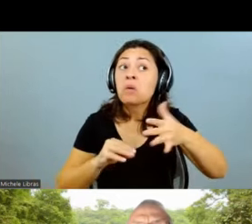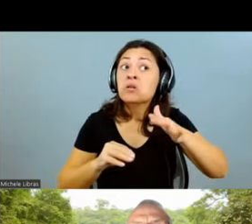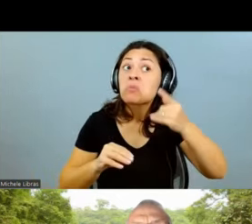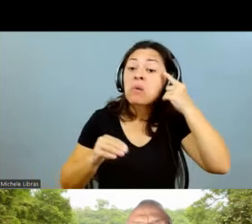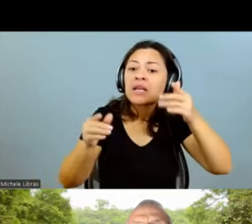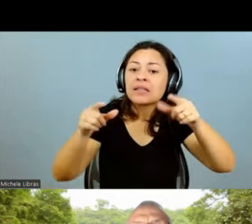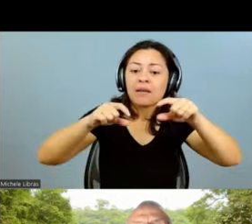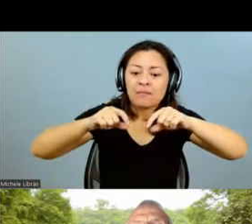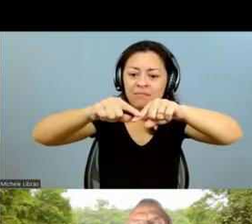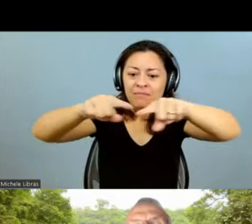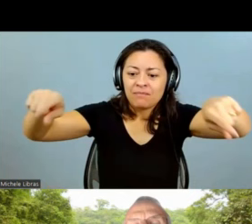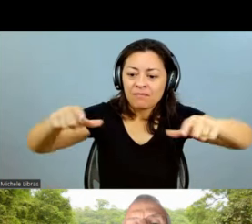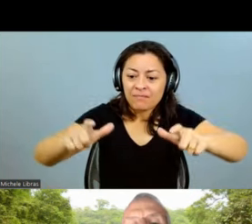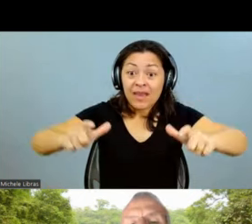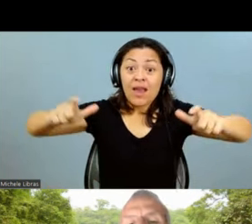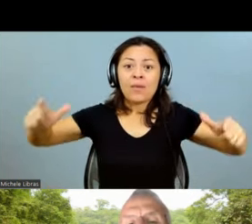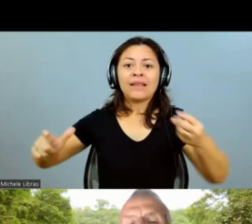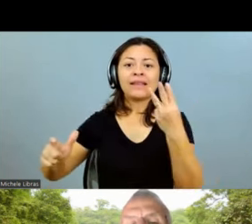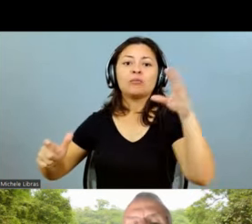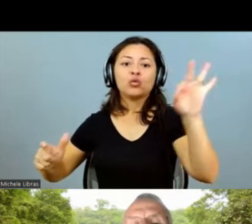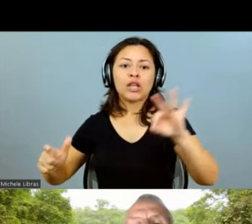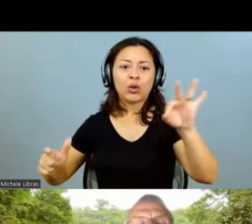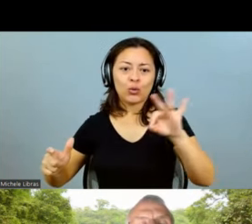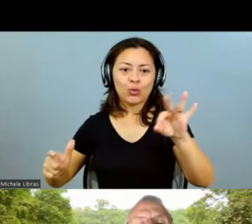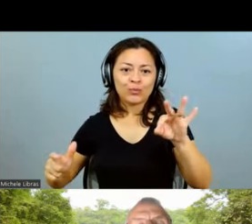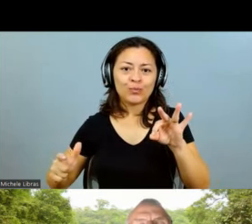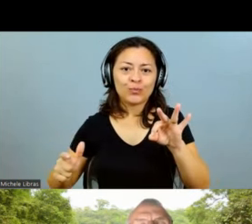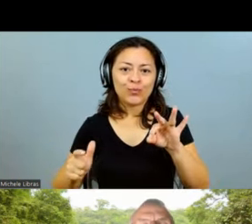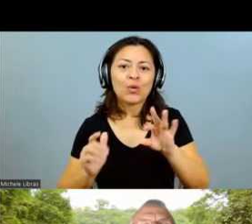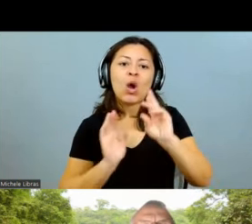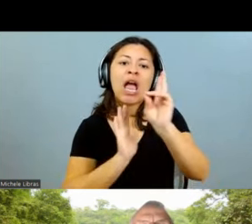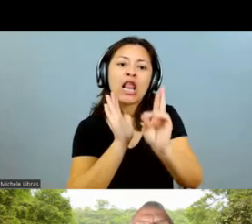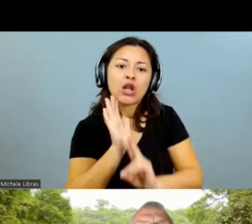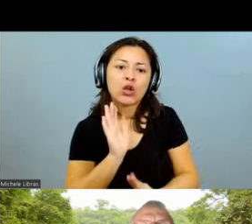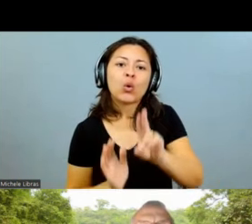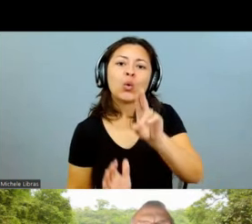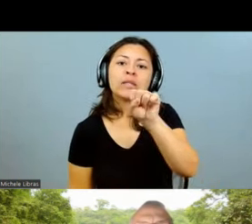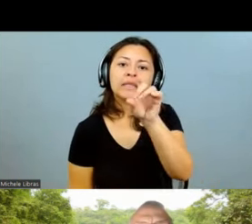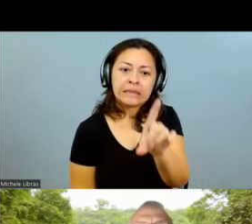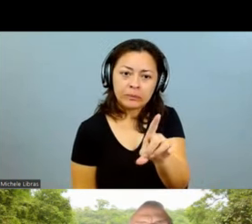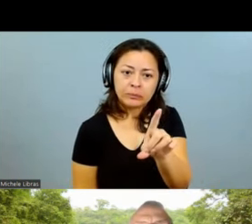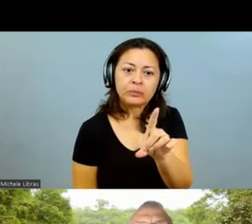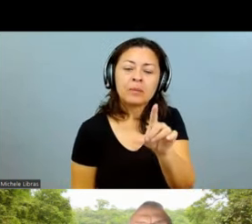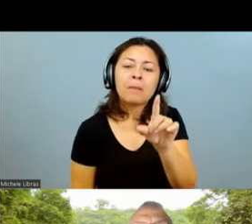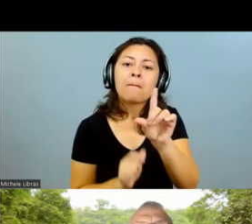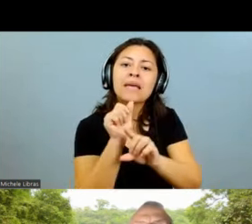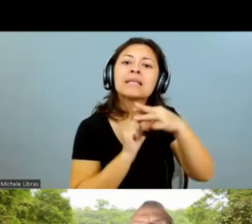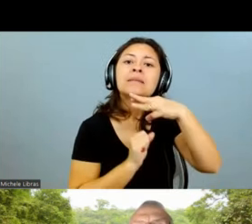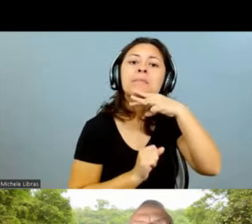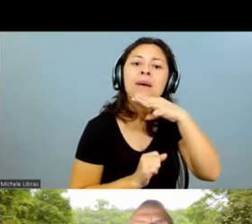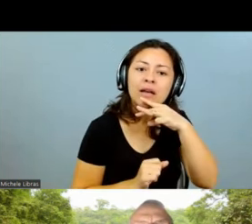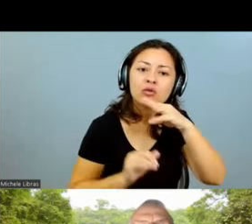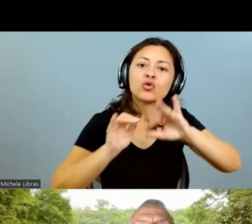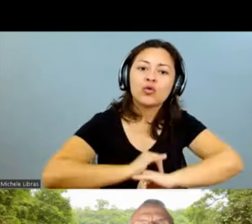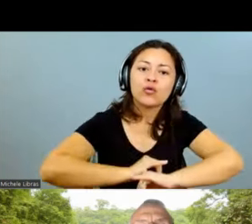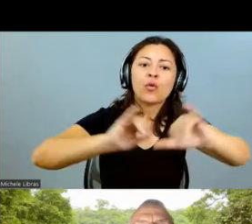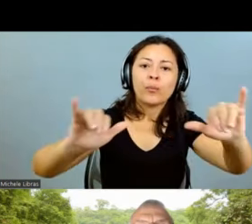de 3% segundo o relatório de perspectiva de plantil divulgado em março de 24